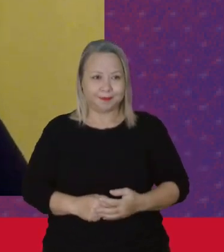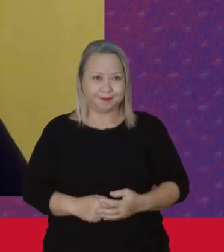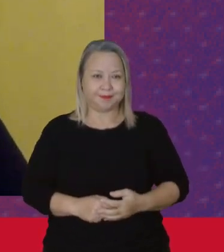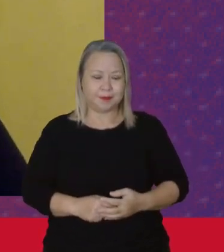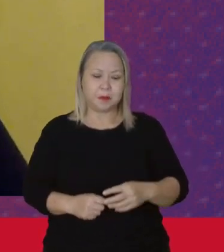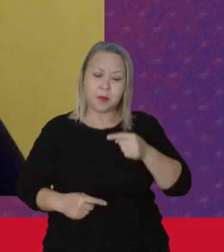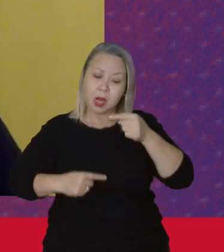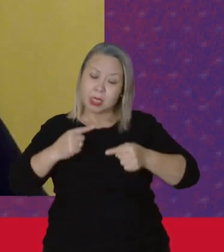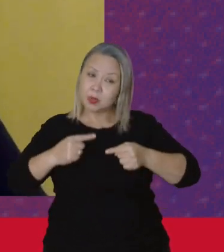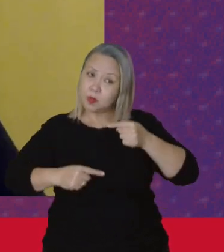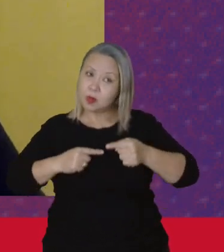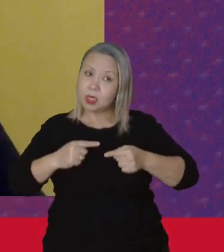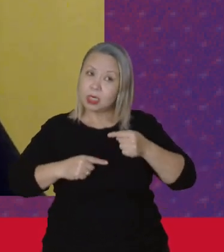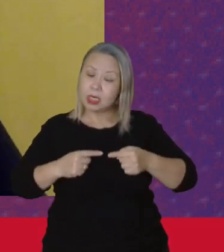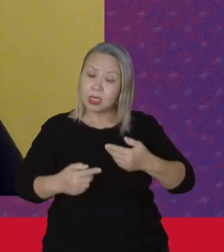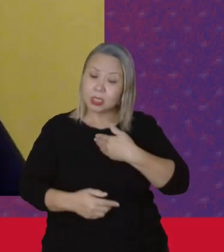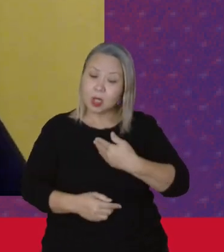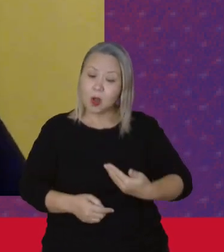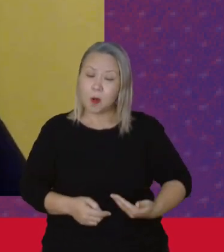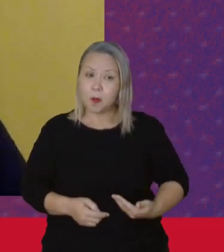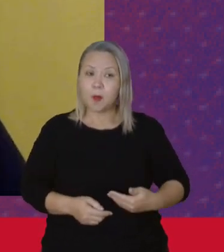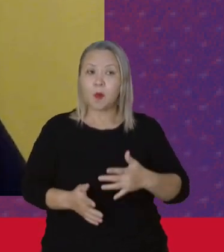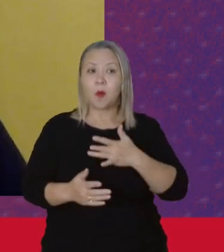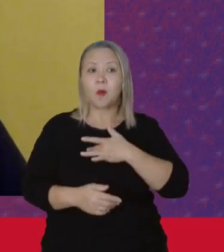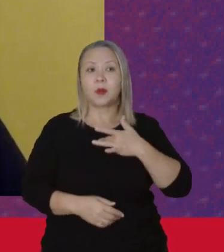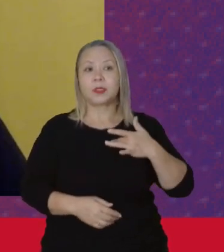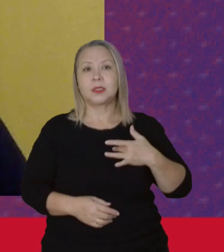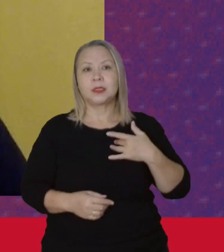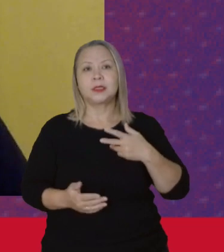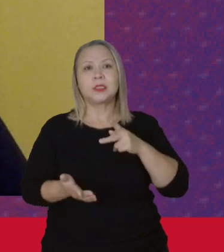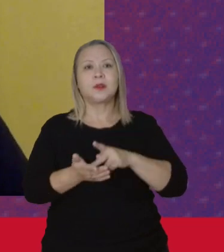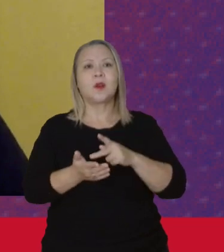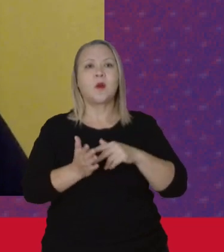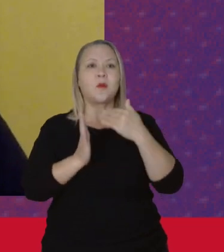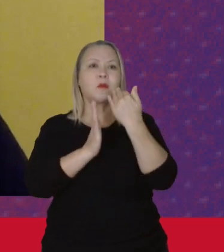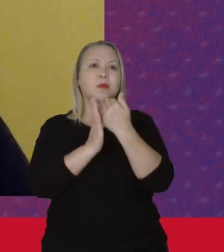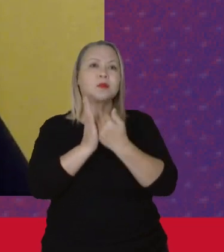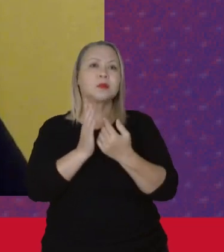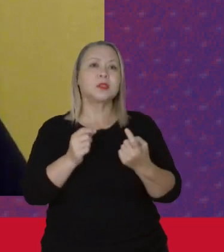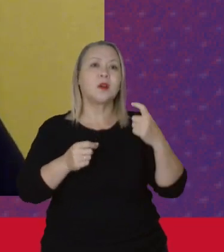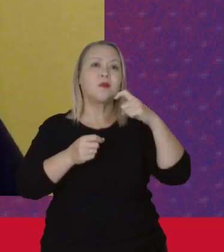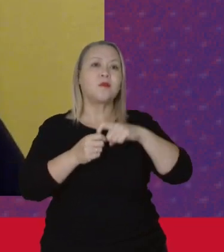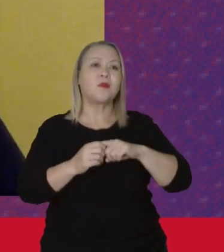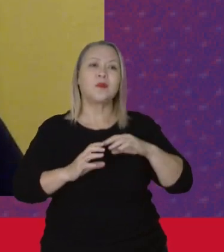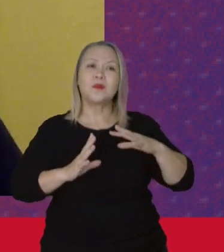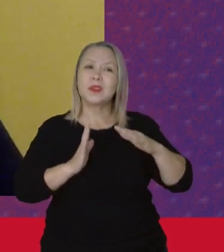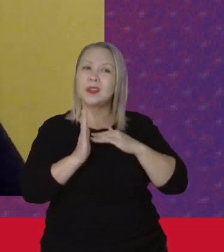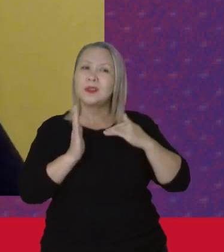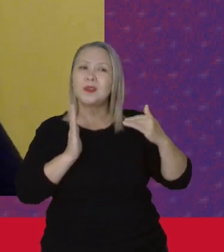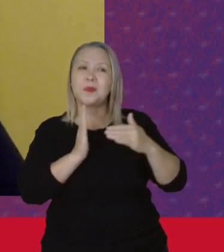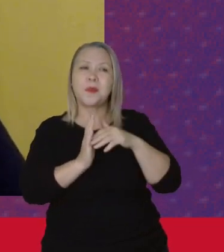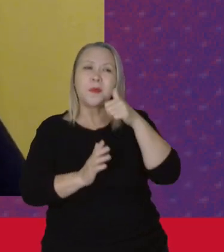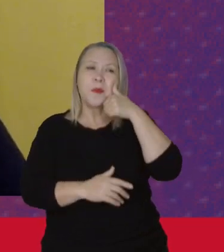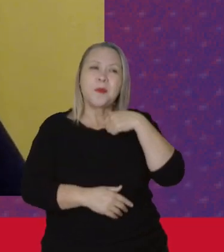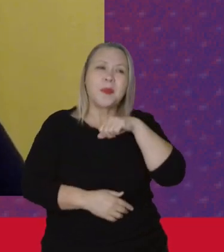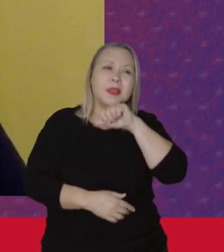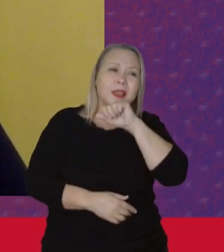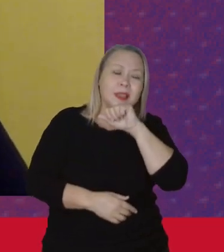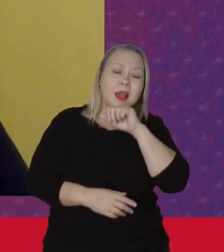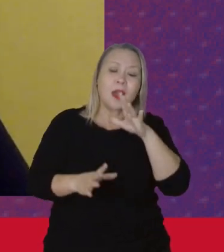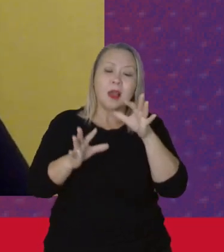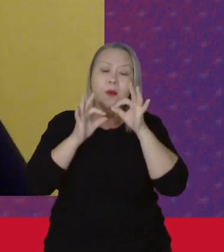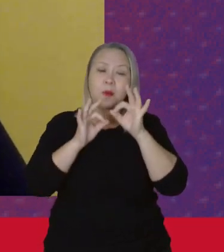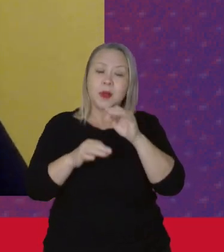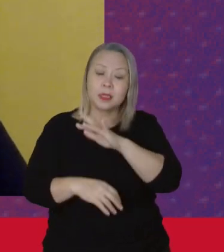as políticas públicas de saúde. É verdade que muitos dos programas eles estão voltados totalmente para a maternidade, para a atenção